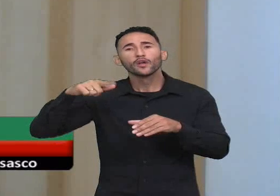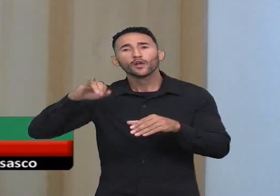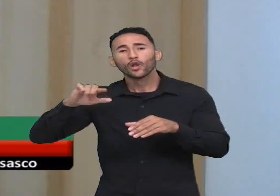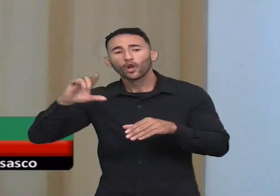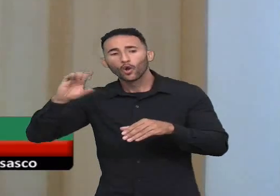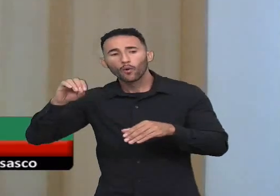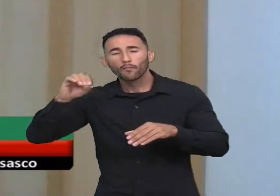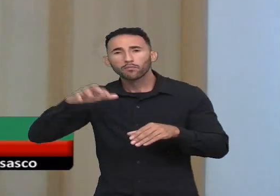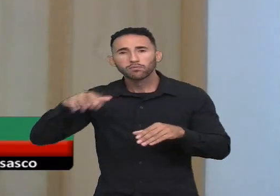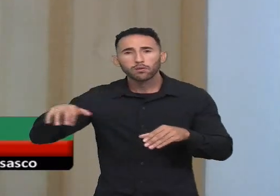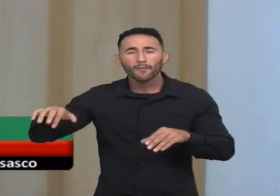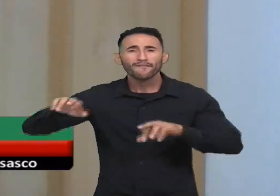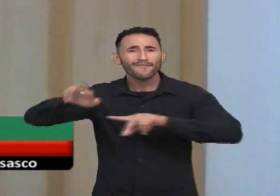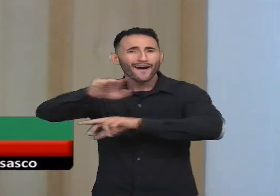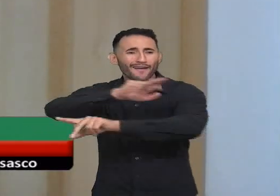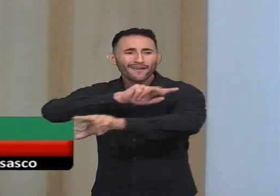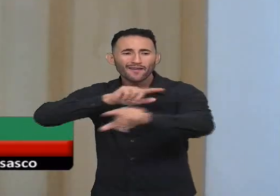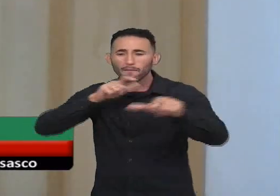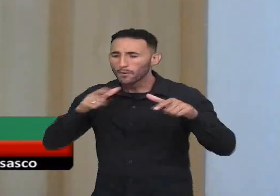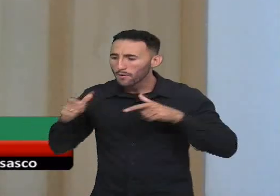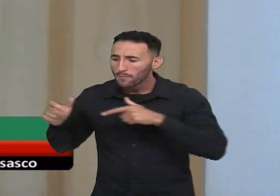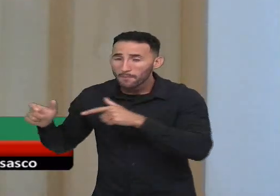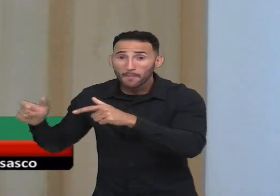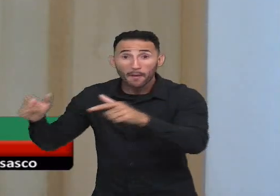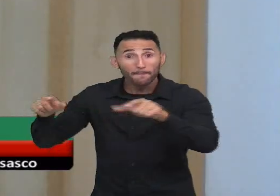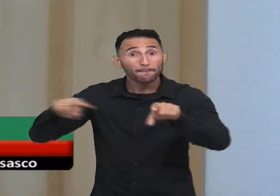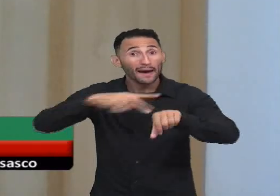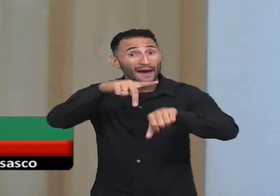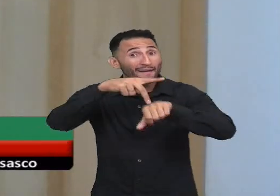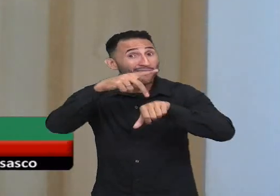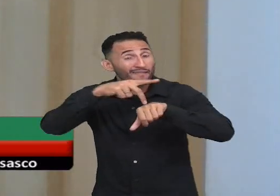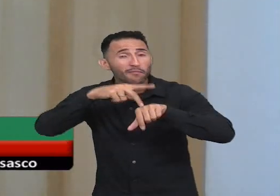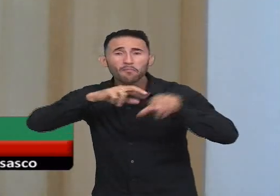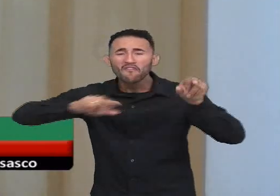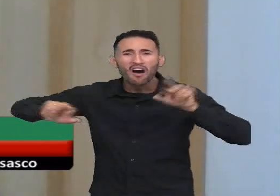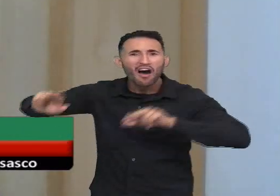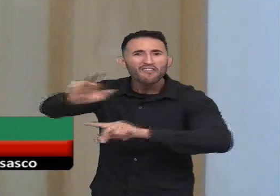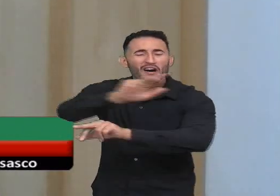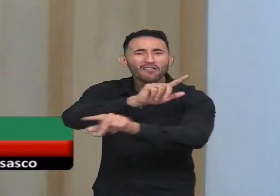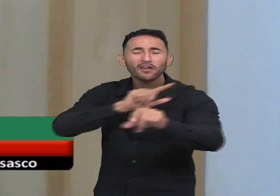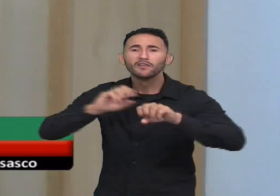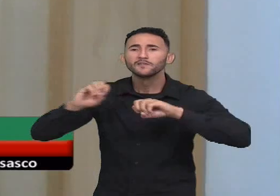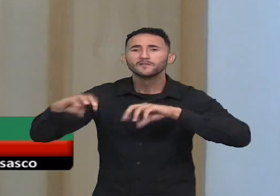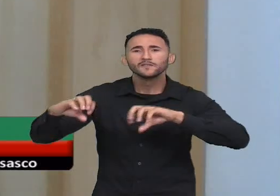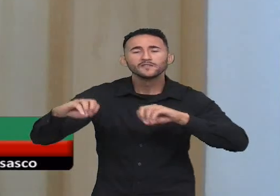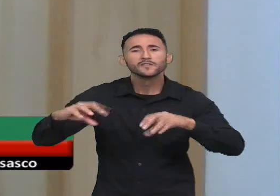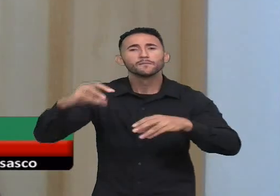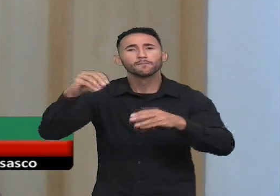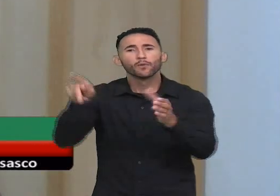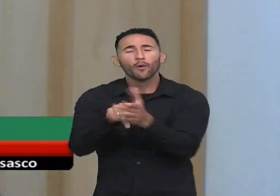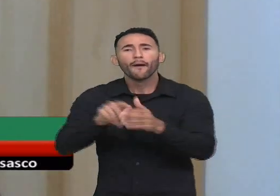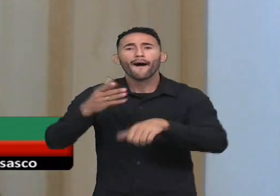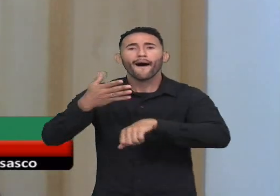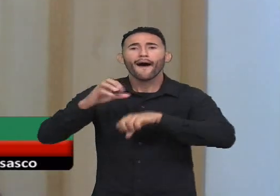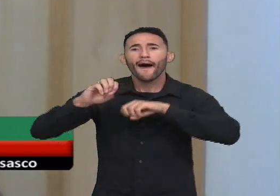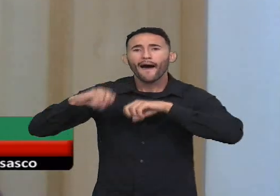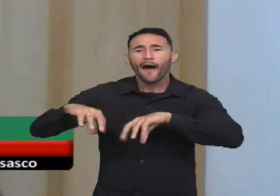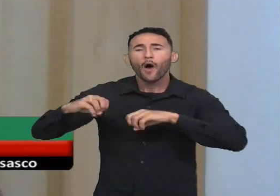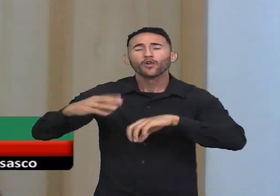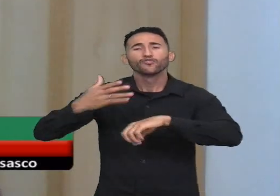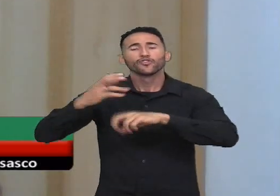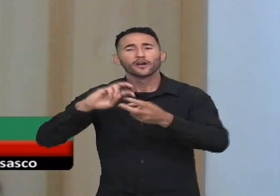Paraisópolis, Pirituba, Vinhedo, Portugal e Vila Jaguara. Ministra aulas de capoeira, maculelê,